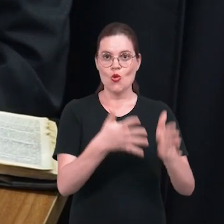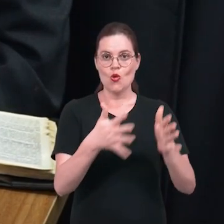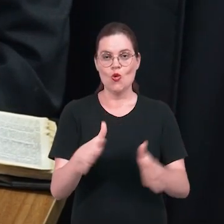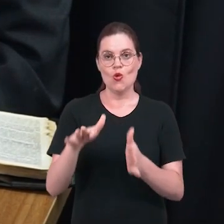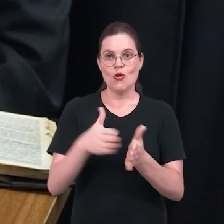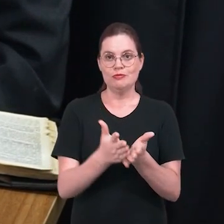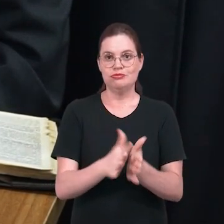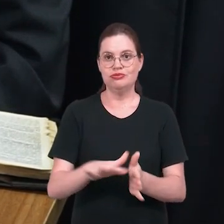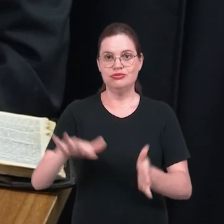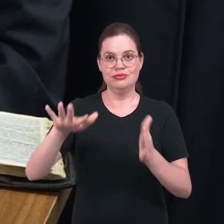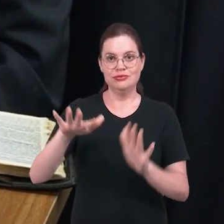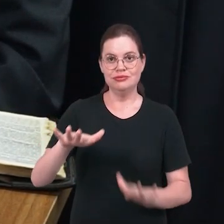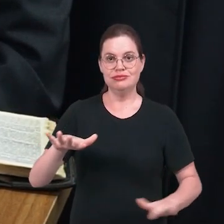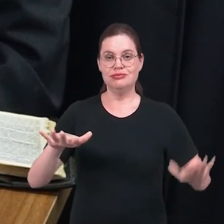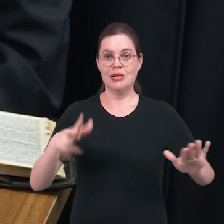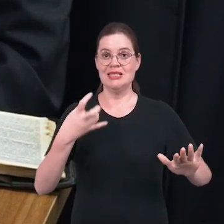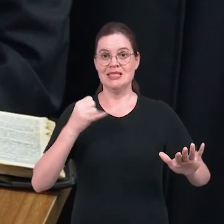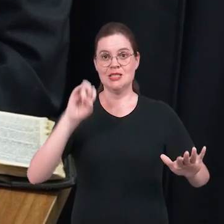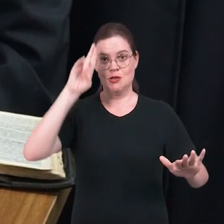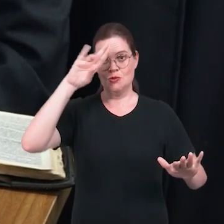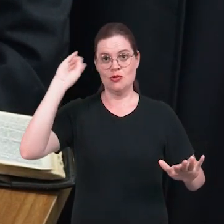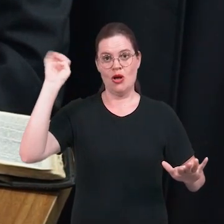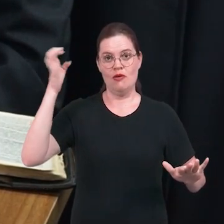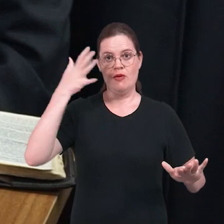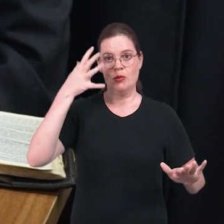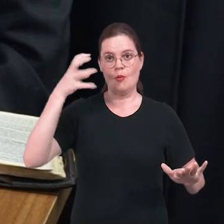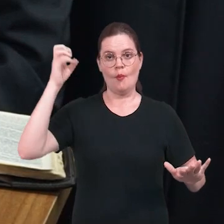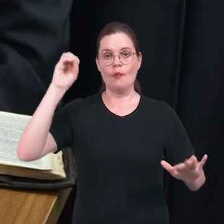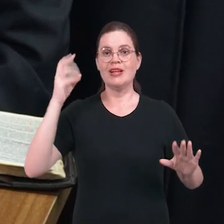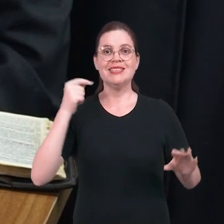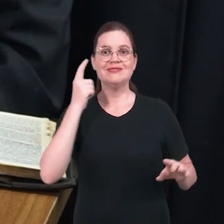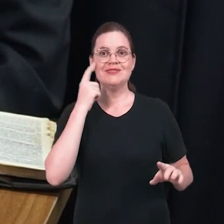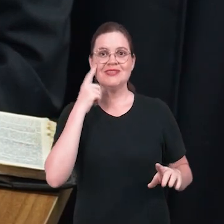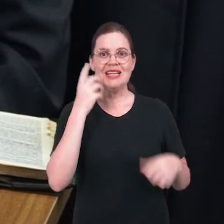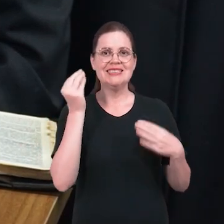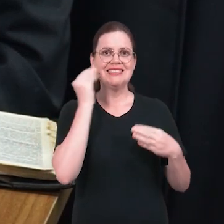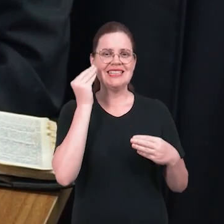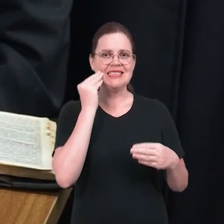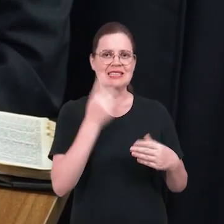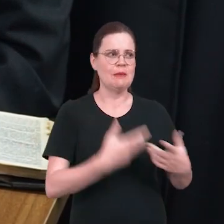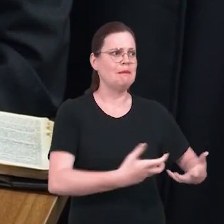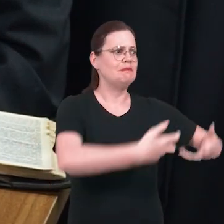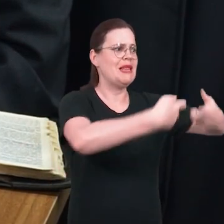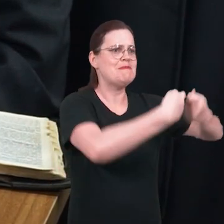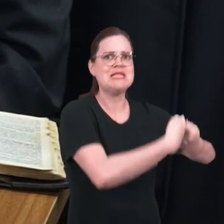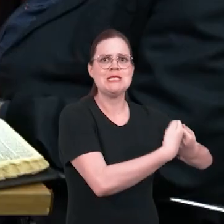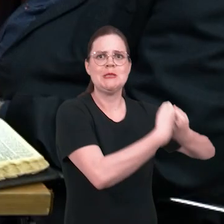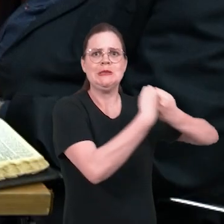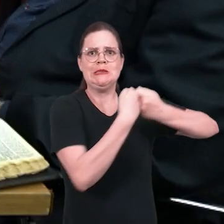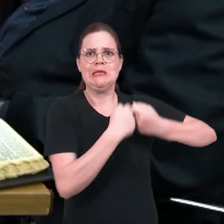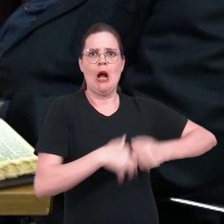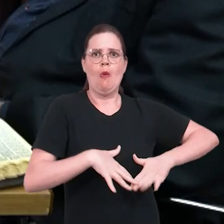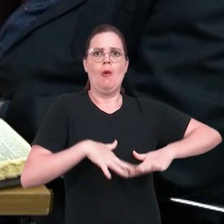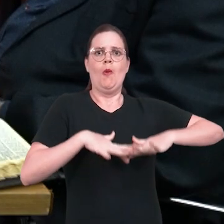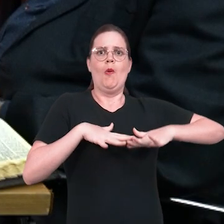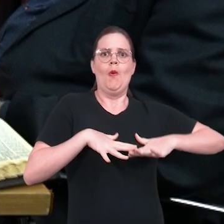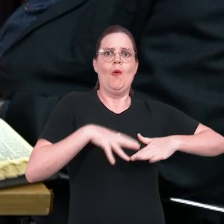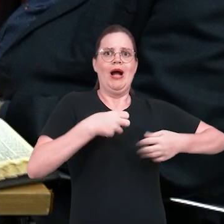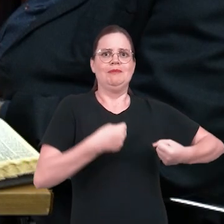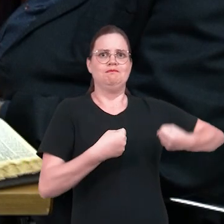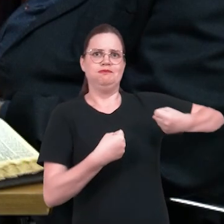não revelasse, eles poderiam fazer o que junta todo mundo, aquela multidão, andando criança, menino e gente,